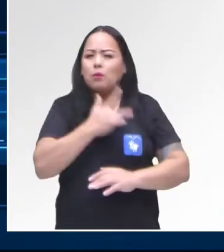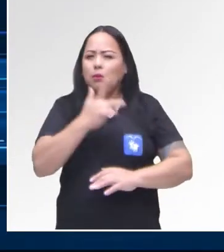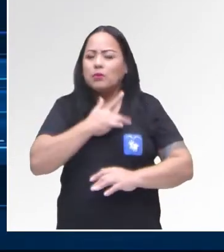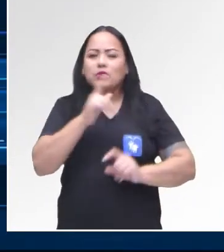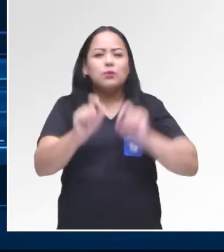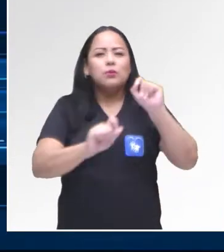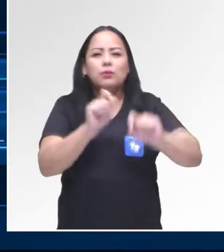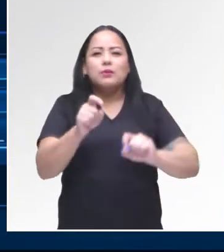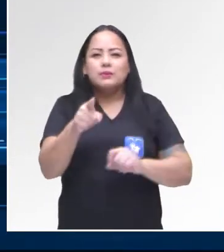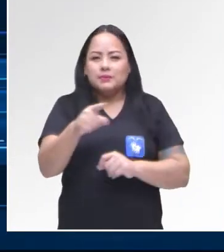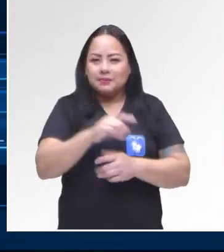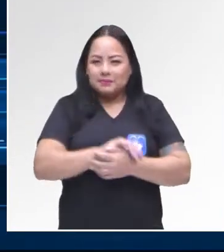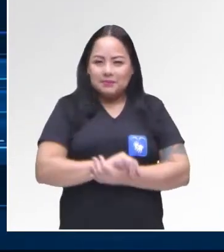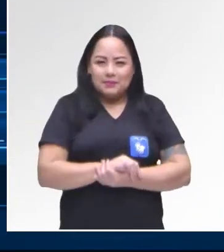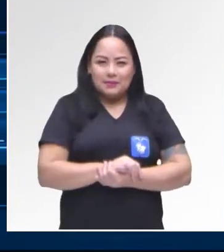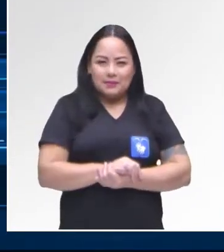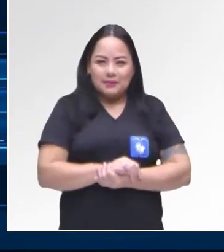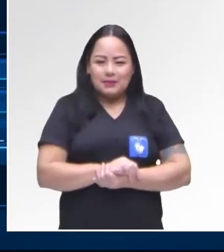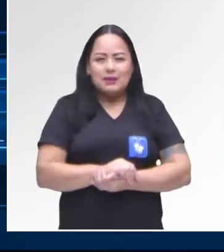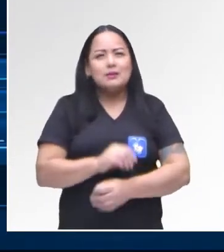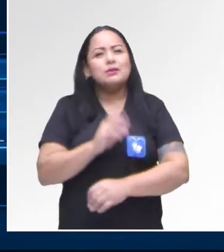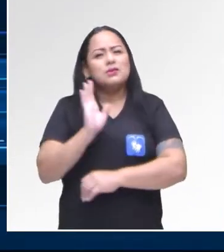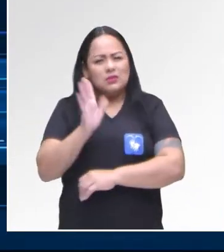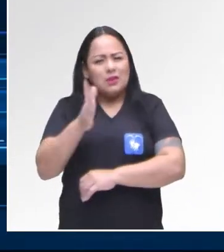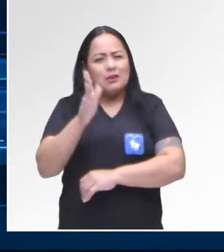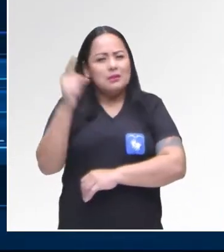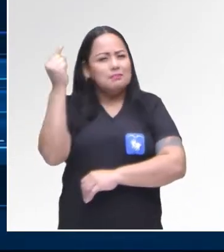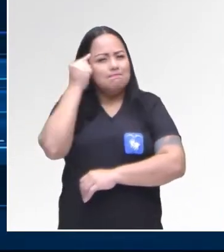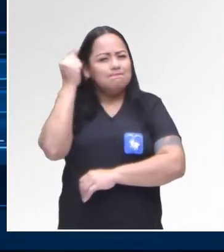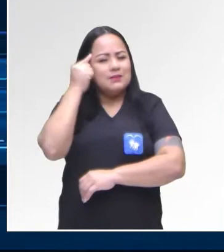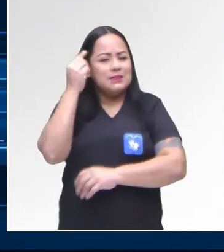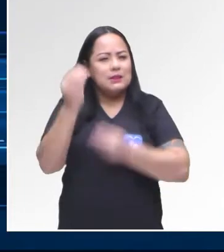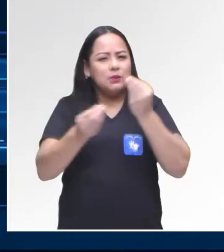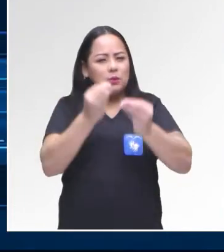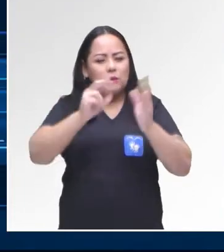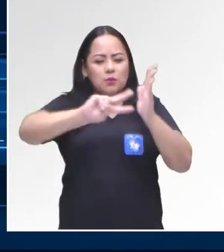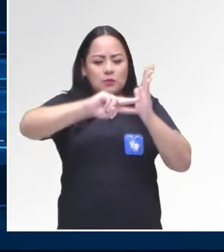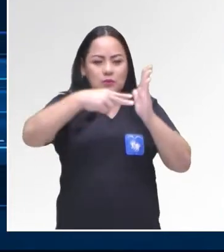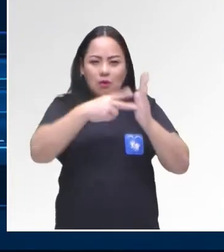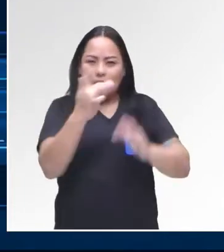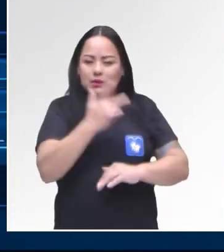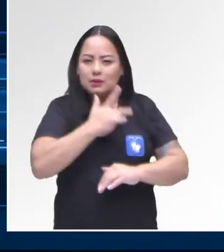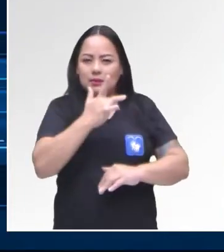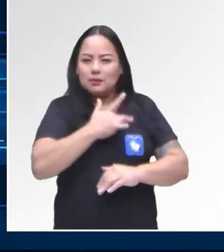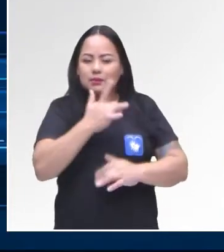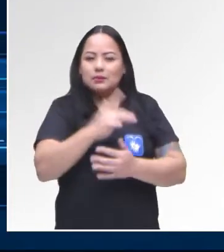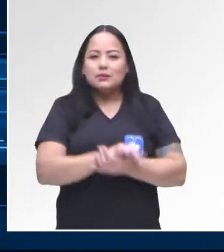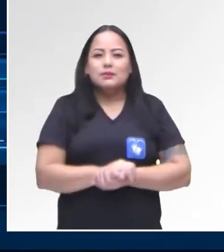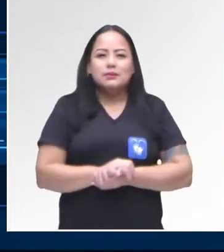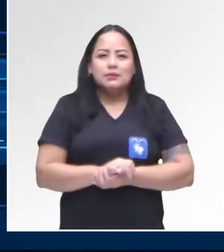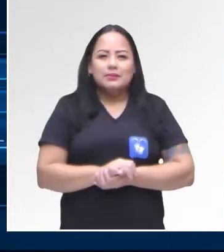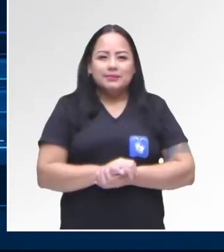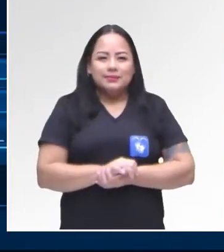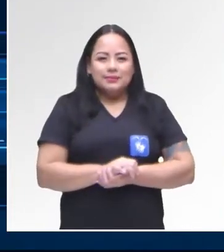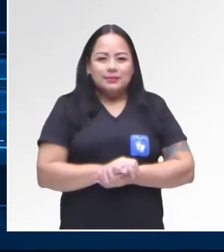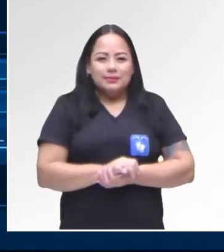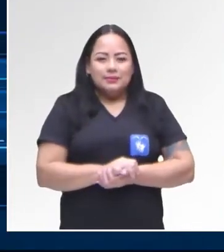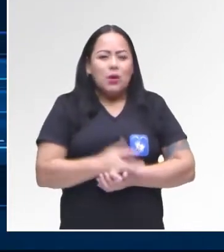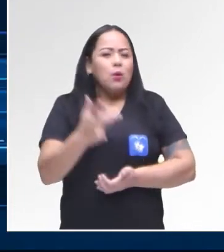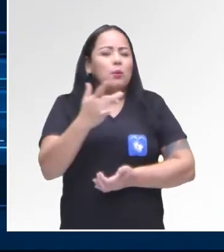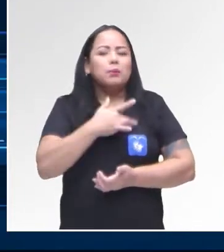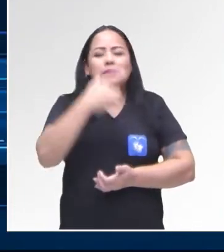né? Já tinha parado para pensar sobre o que é ser romântico?